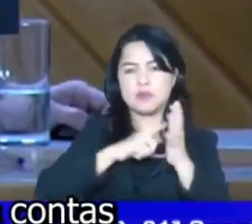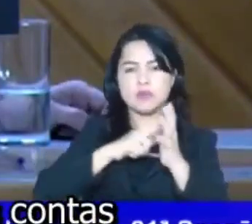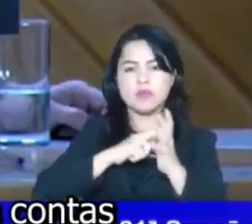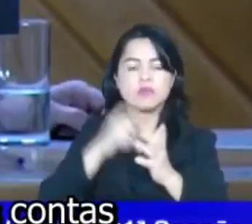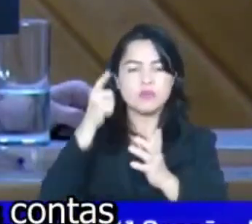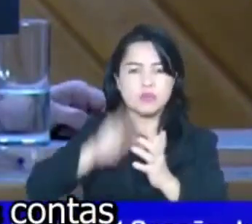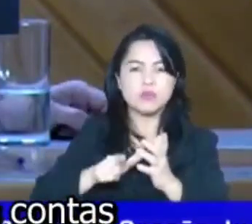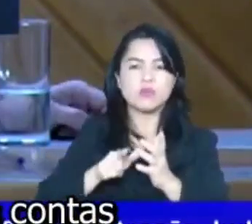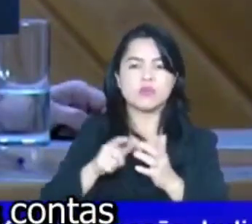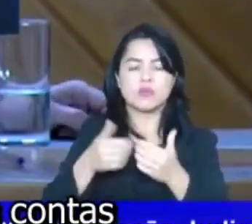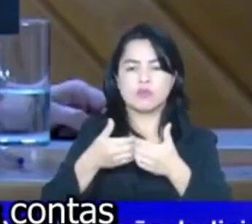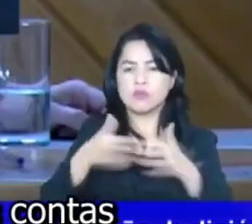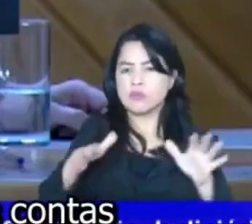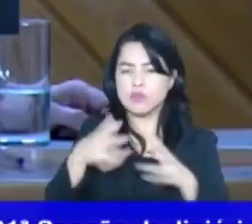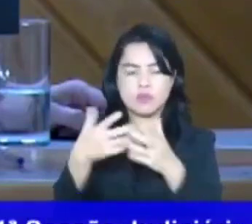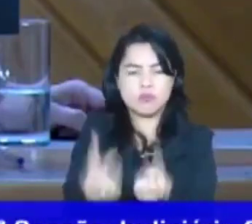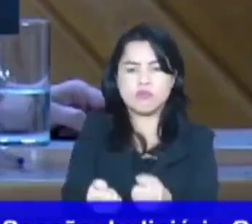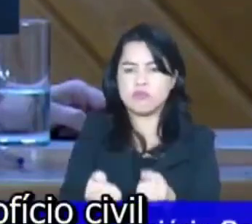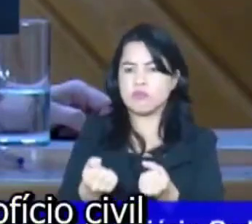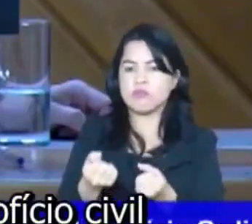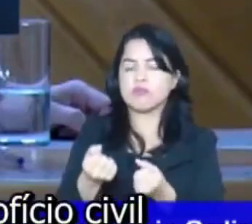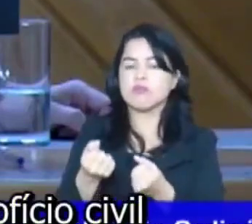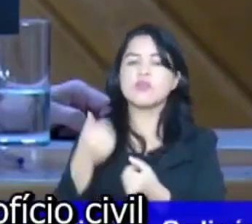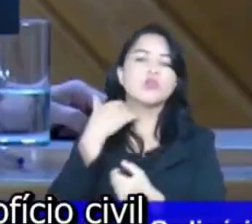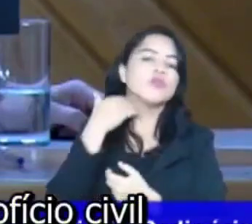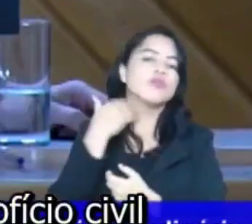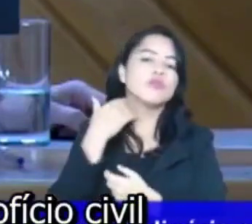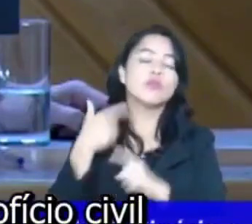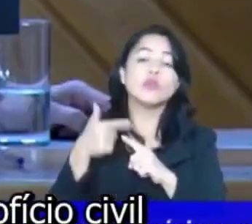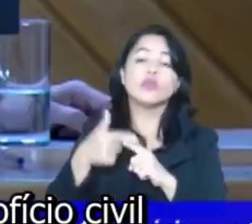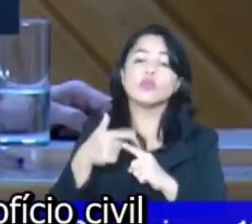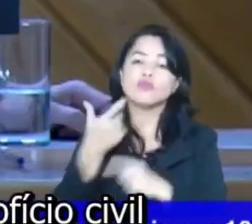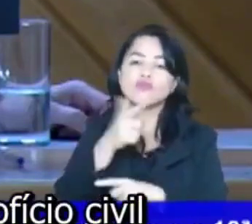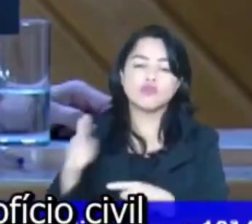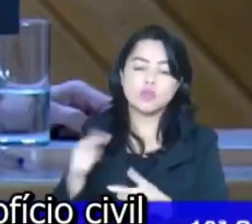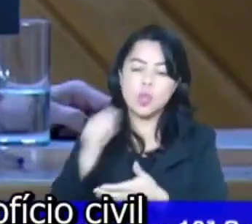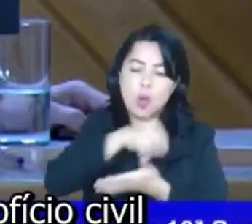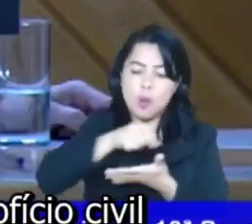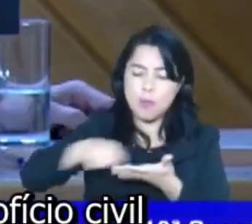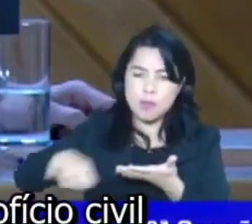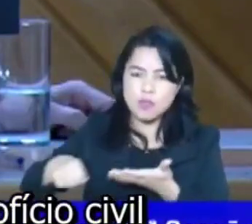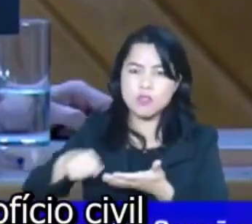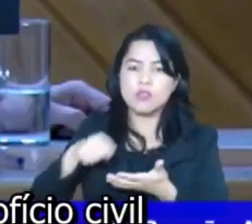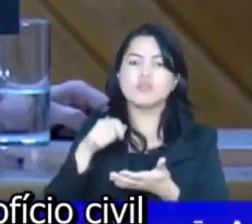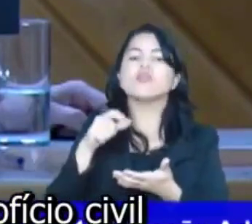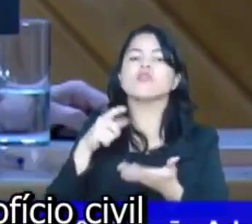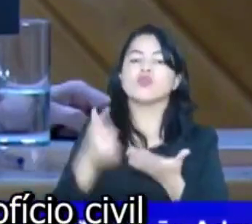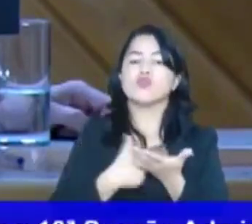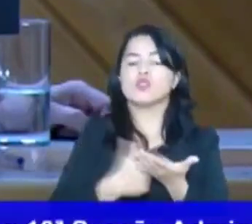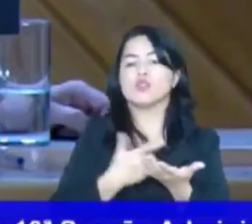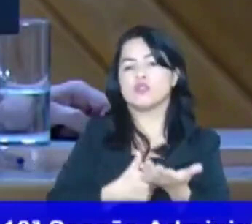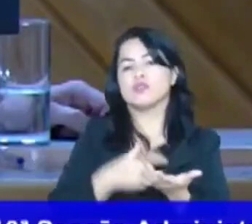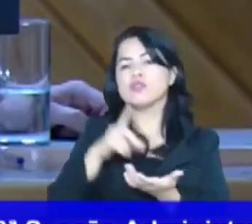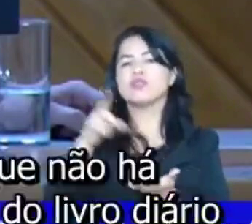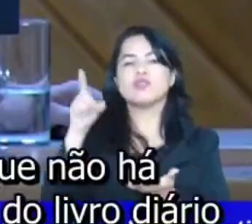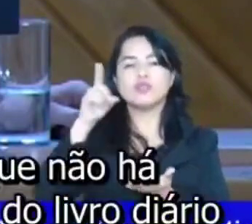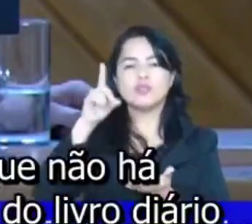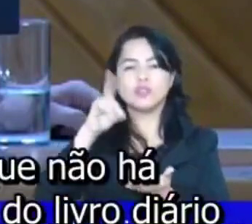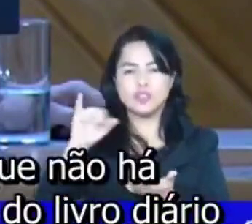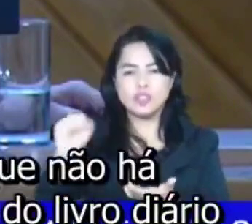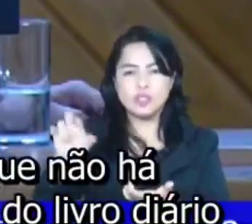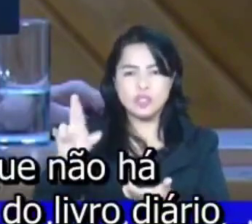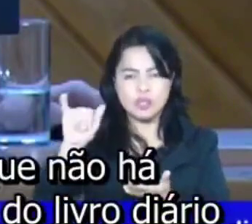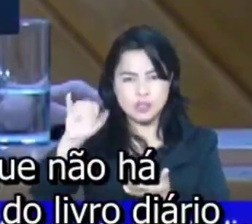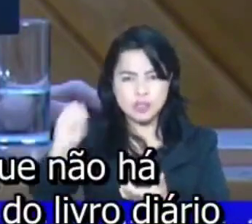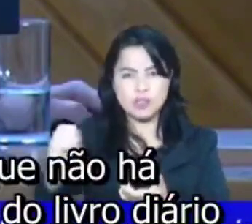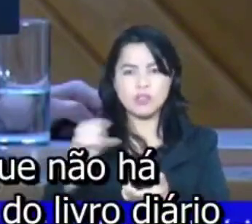conclusivo, sugeriu a desaprovação das contas, em razão da ausência de autenticação do livro diário no ofício civil. Intimado